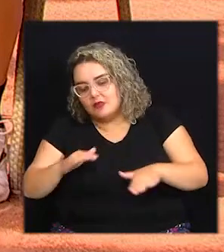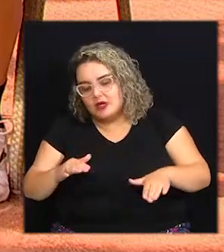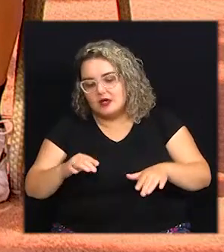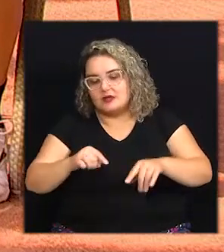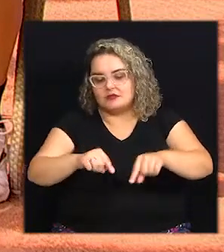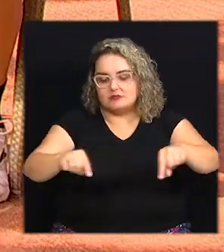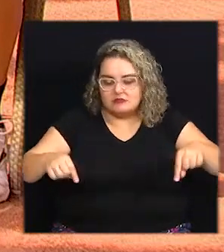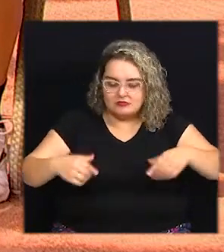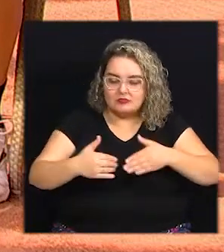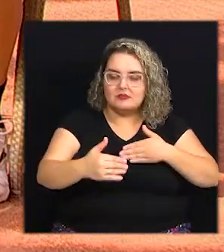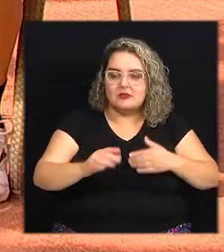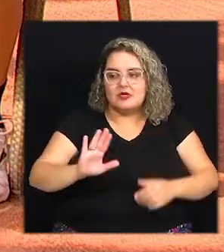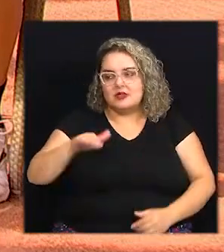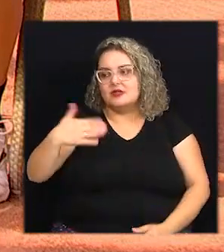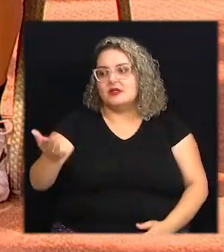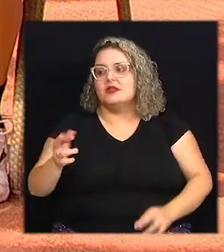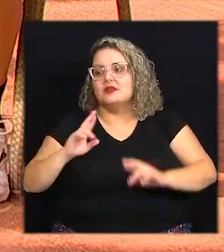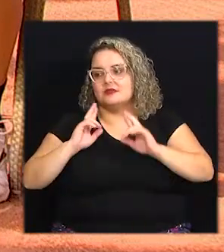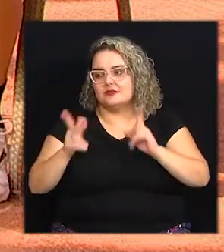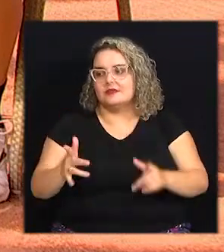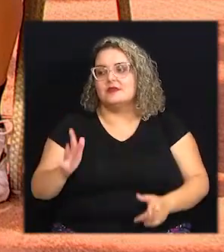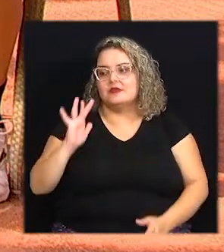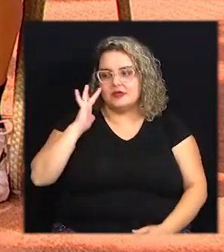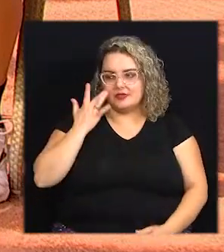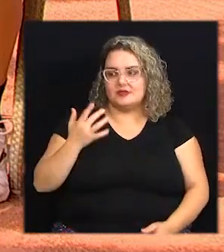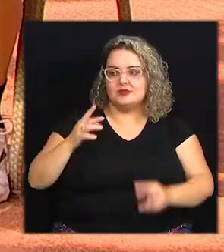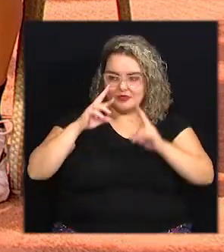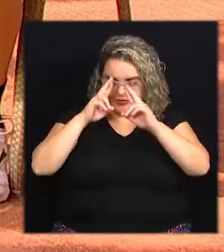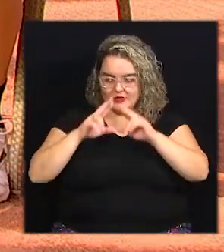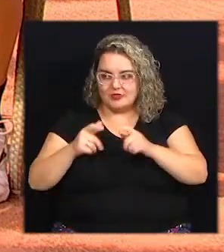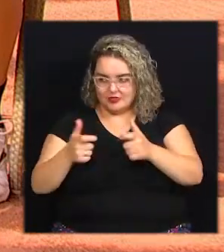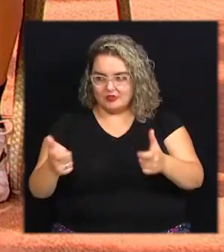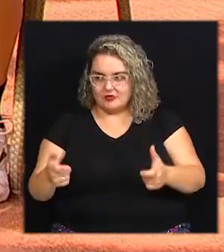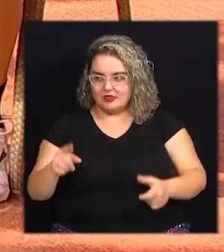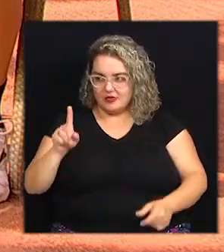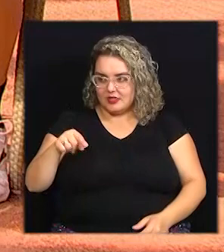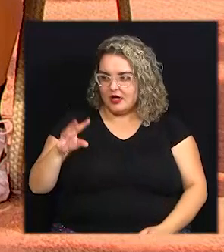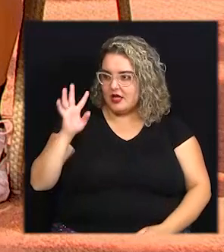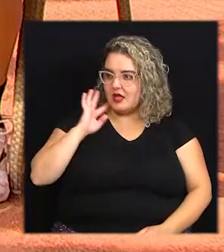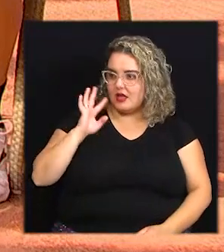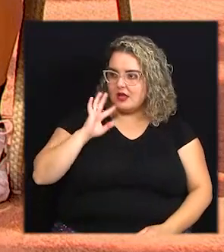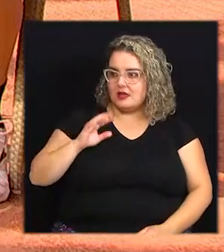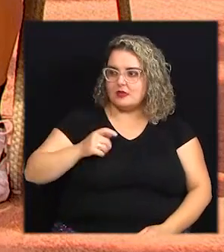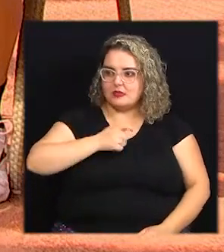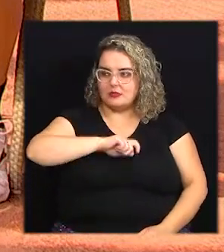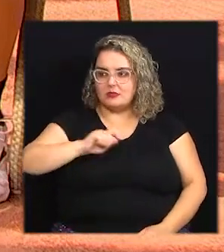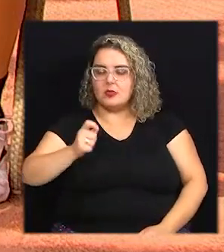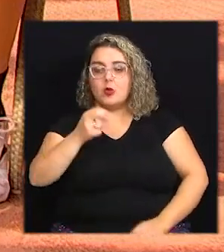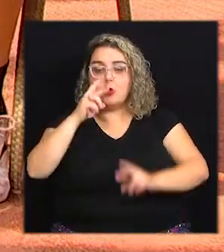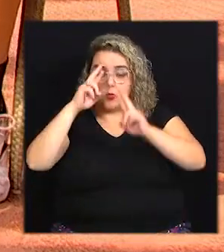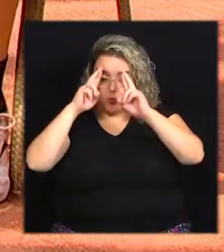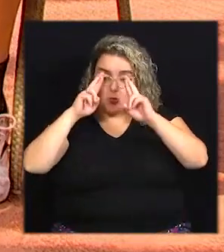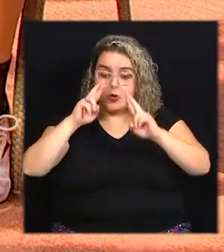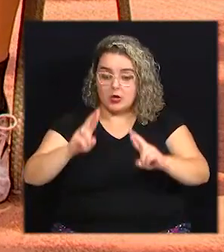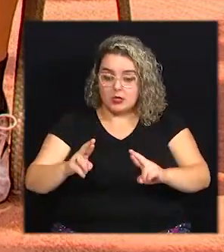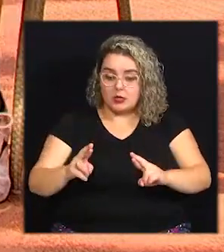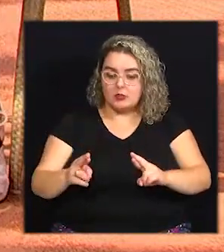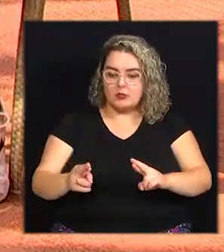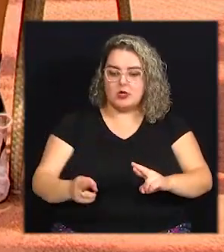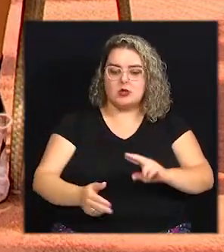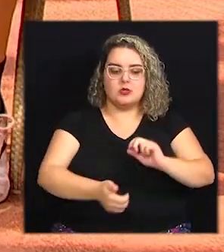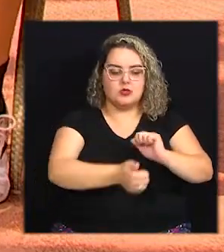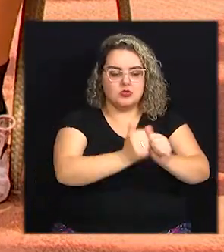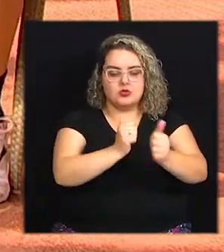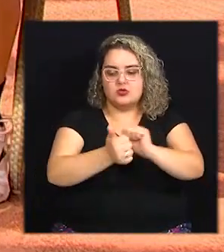já está fora de quadra, é completamente diferente. Acho que tem um respeito muito grande. Acho que isso que é legal de ver no tênis, né? O respeito entre